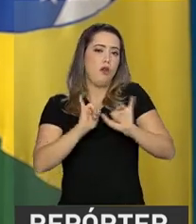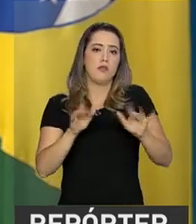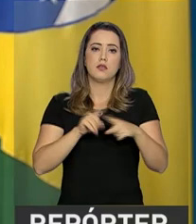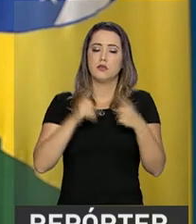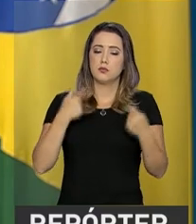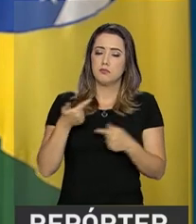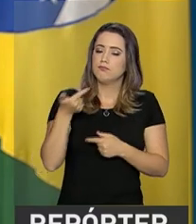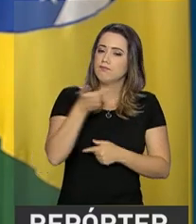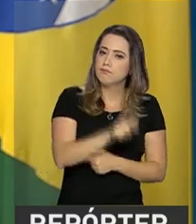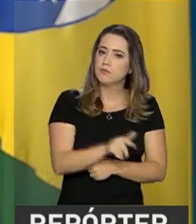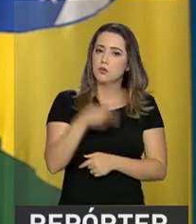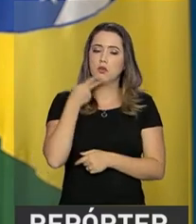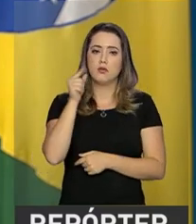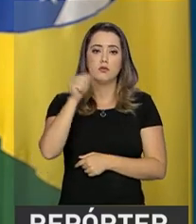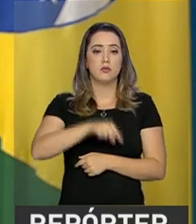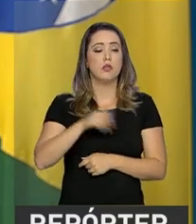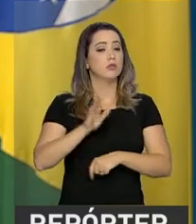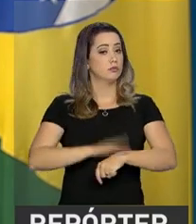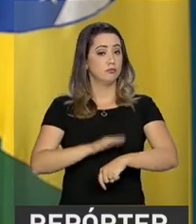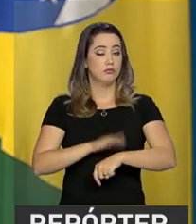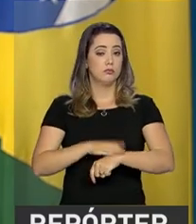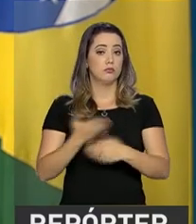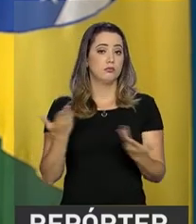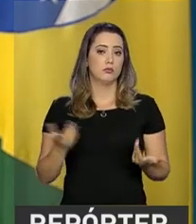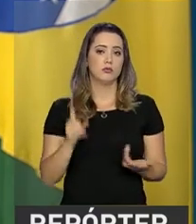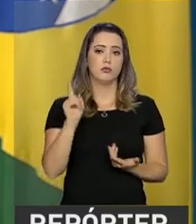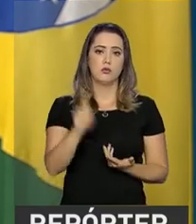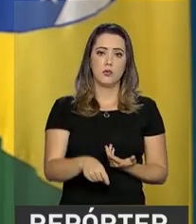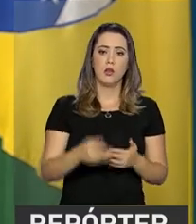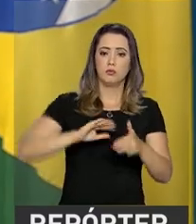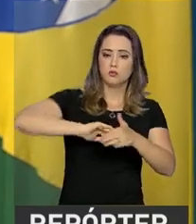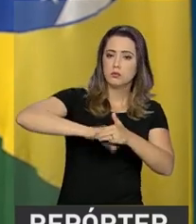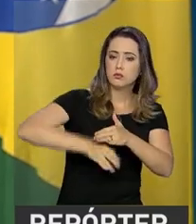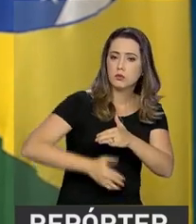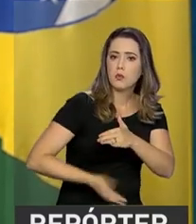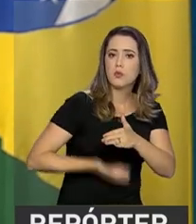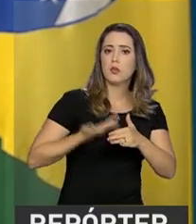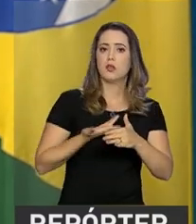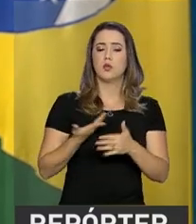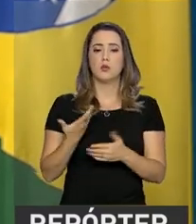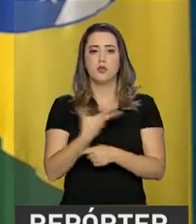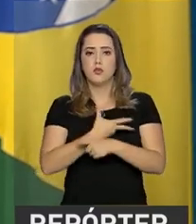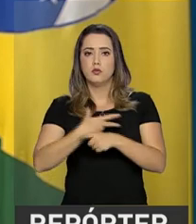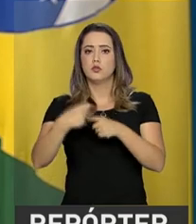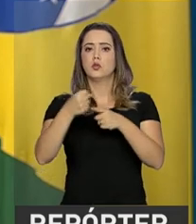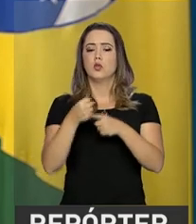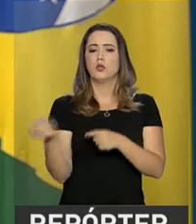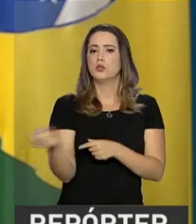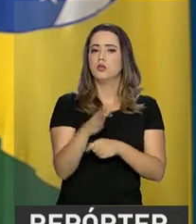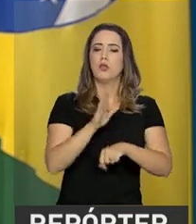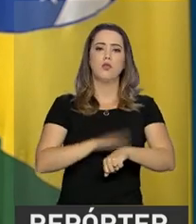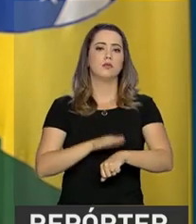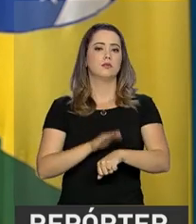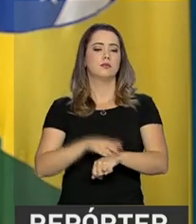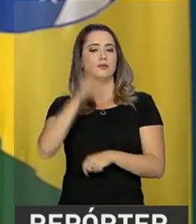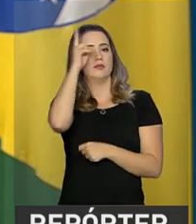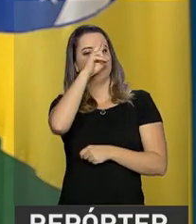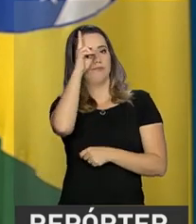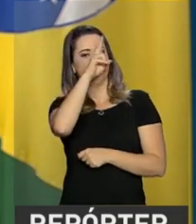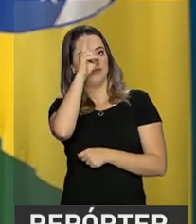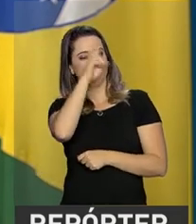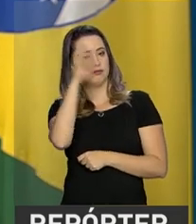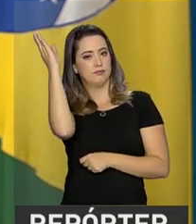repeti lo aqui neste momento em que a mineração ganha novo patamar na história